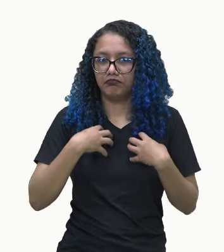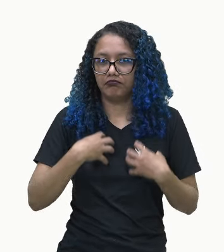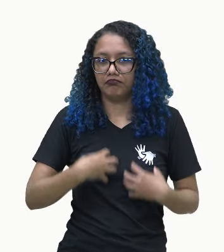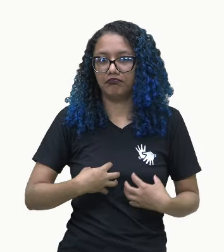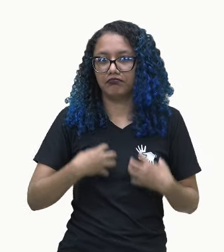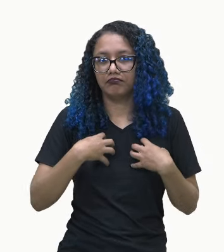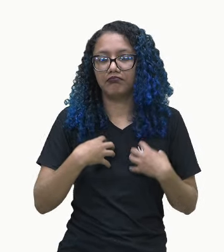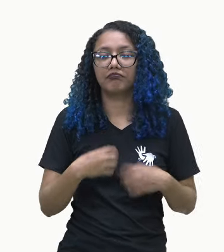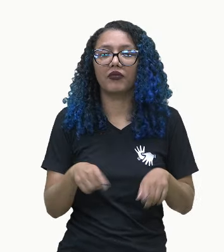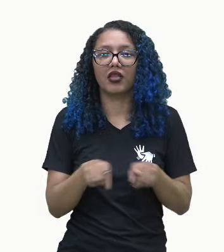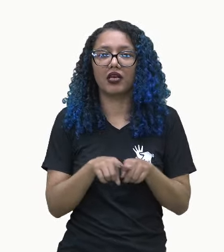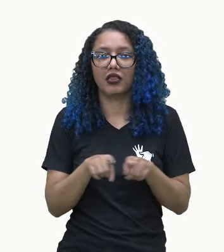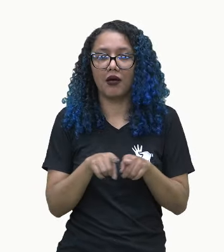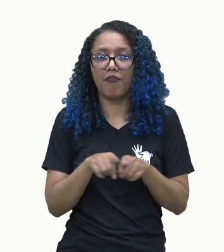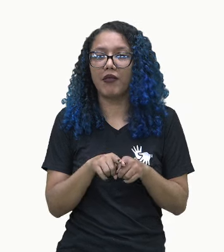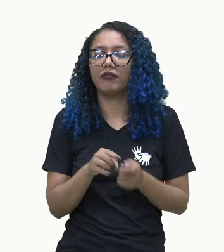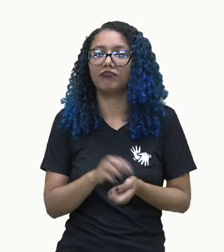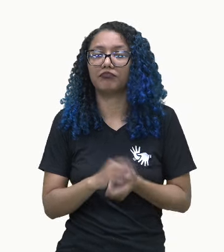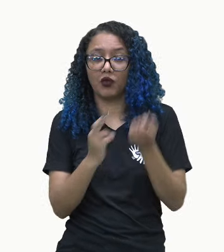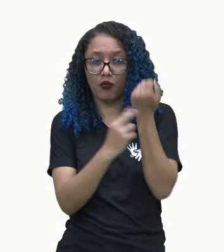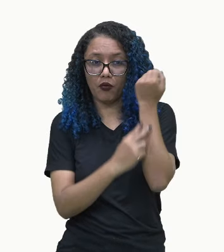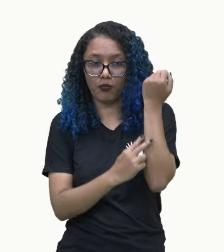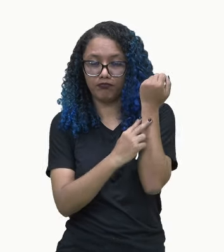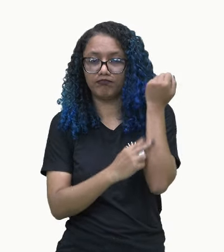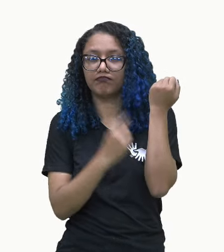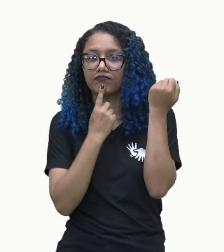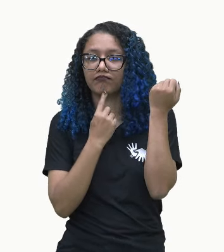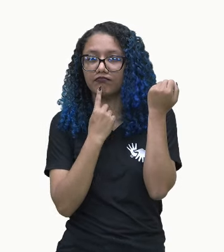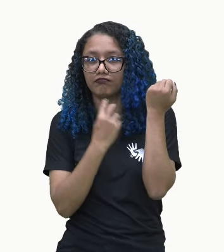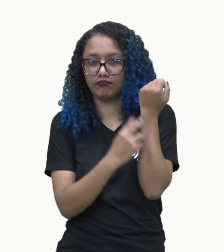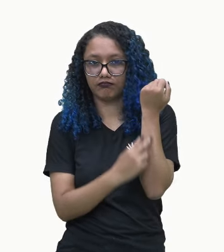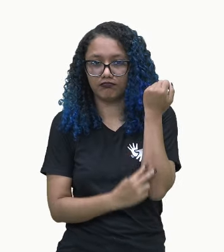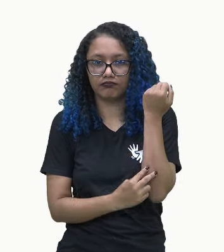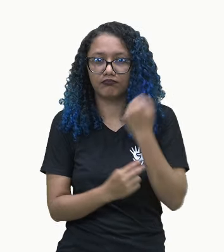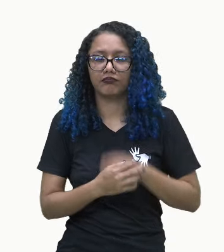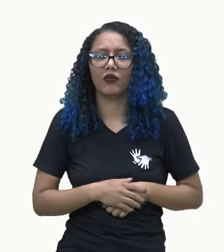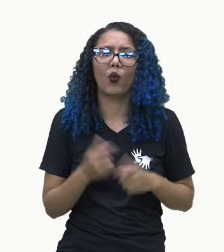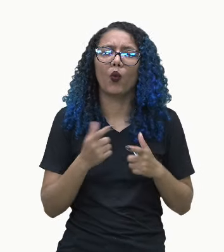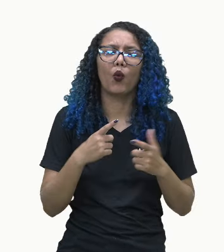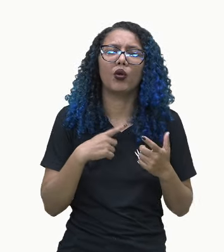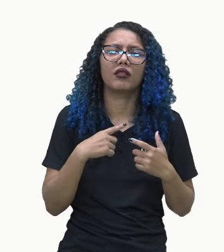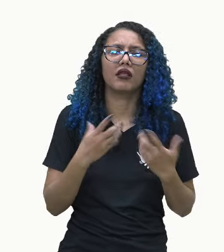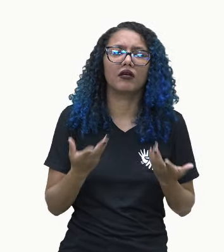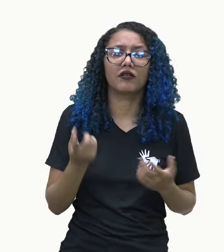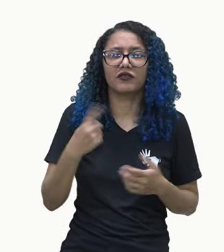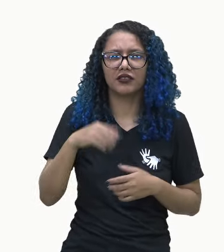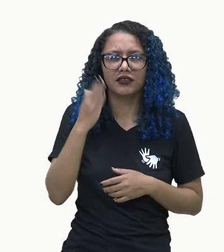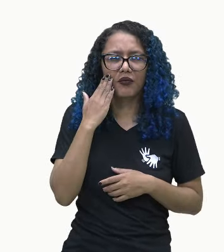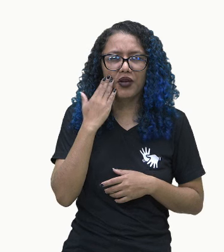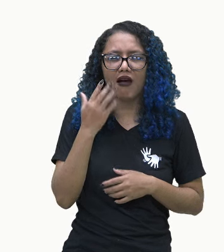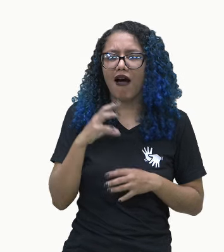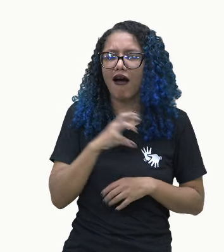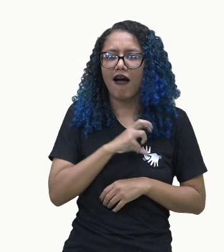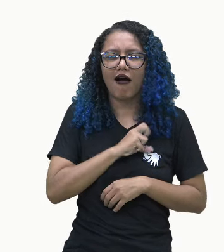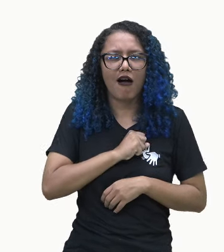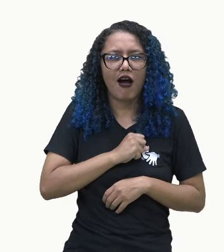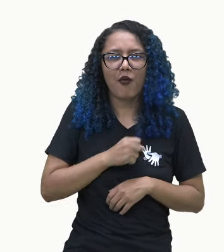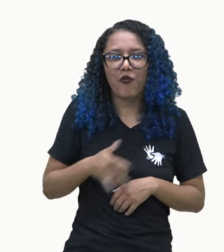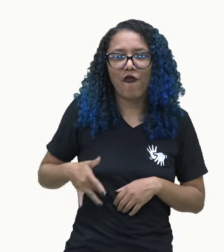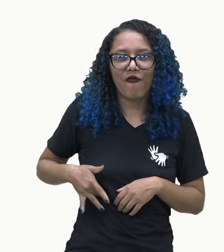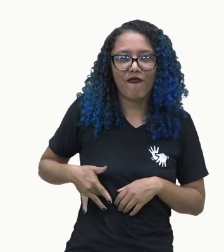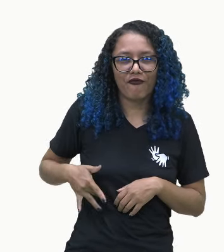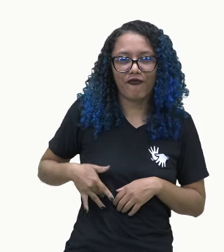vasos sanguíneos. E onde encontramos essa vitamina A? Vocês sabiam que eu adoro comer fígado? Quem come? Quem